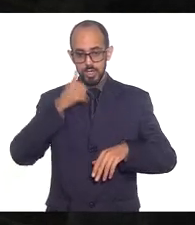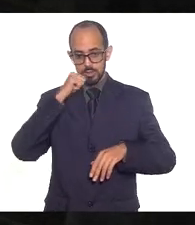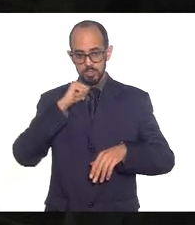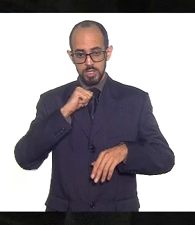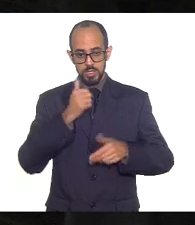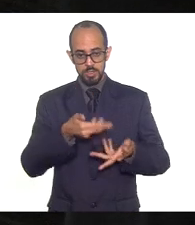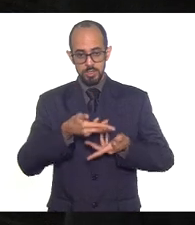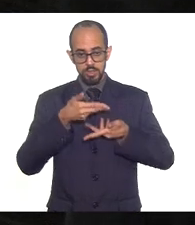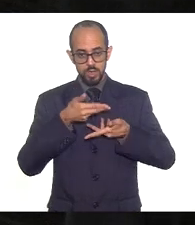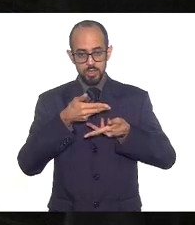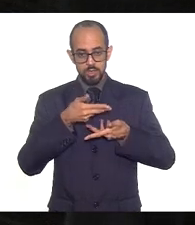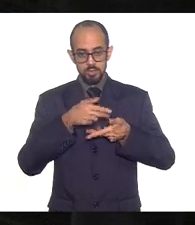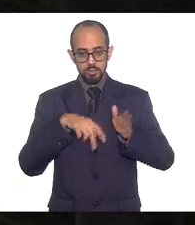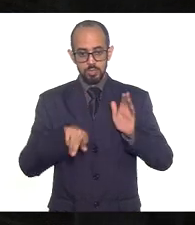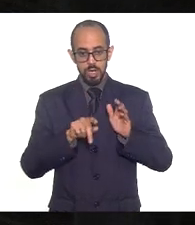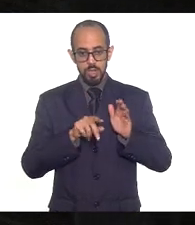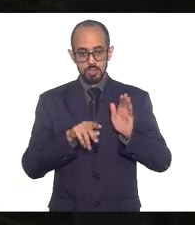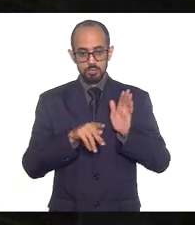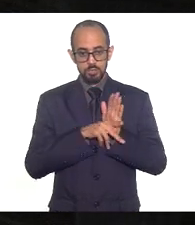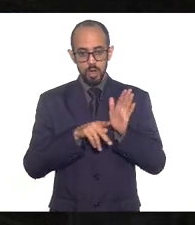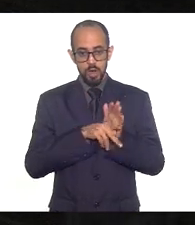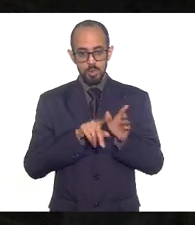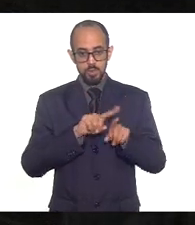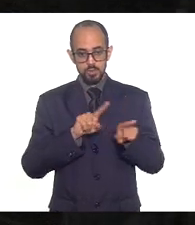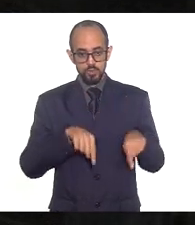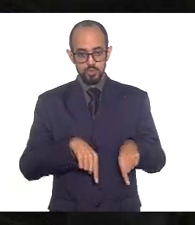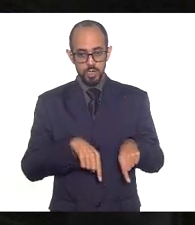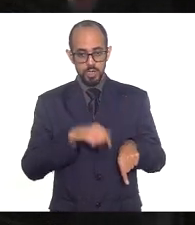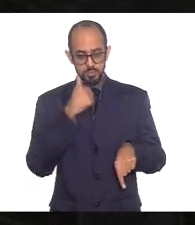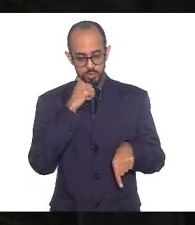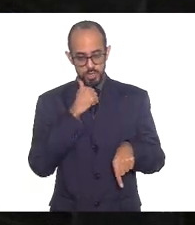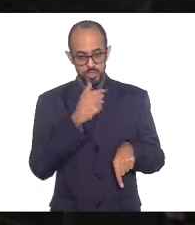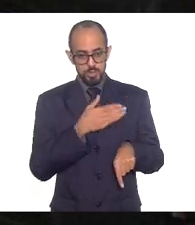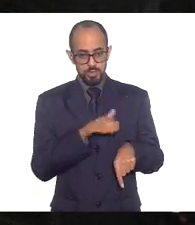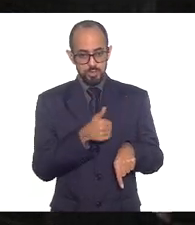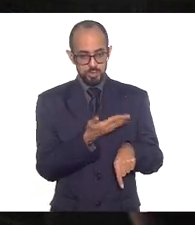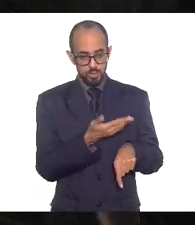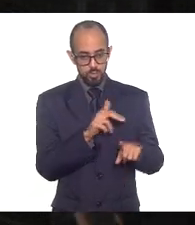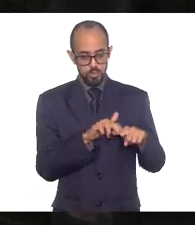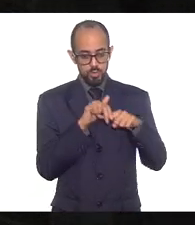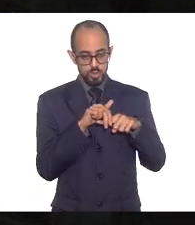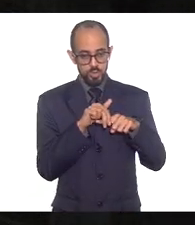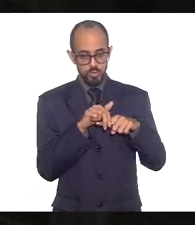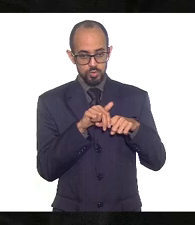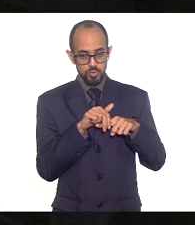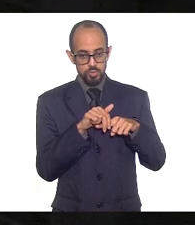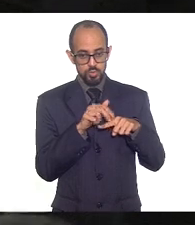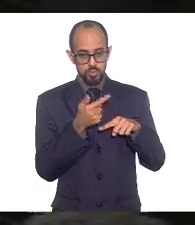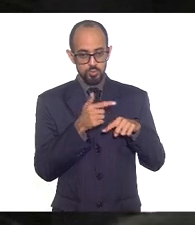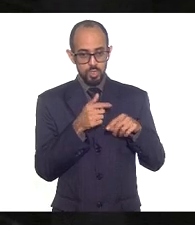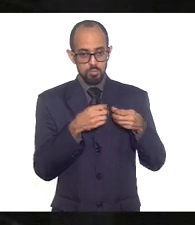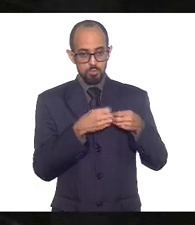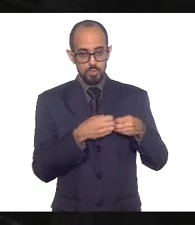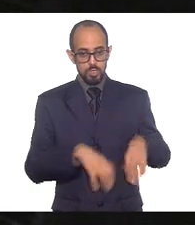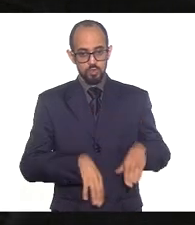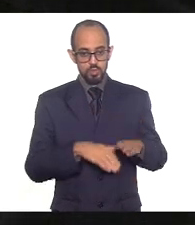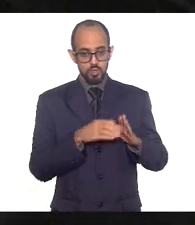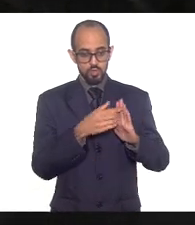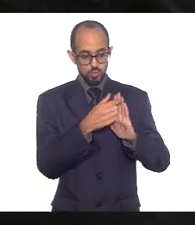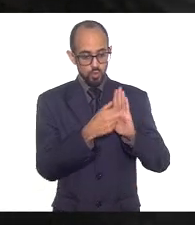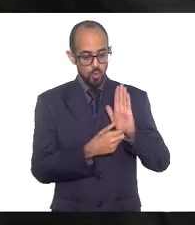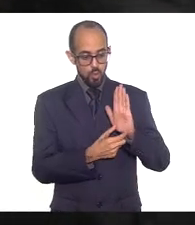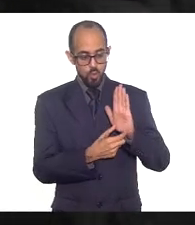atendidas ali por servidor as mulheres Então nesse sentido não tem prejuízo no corpo